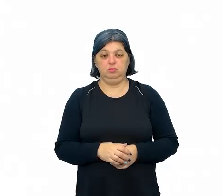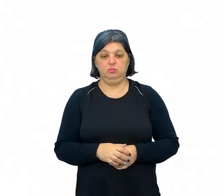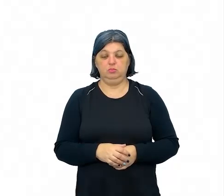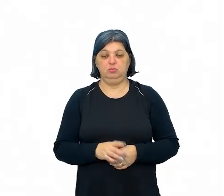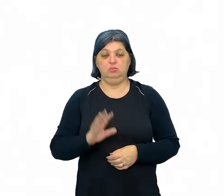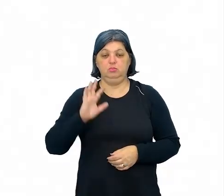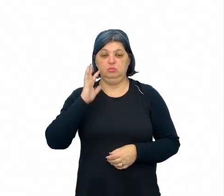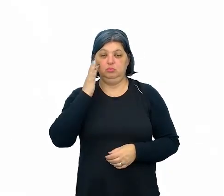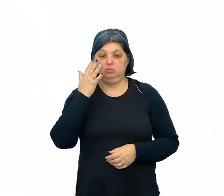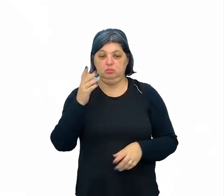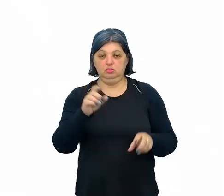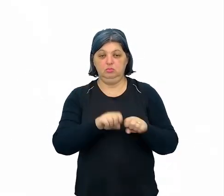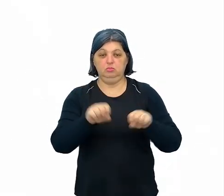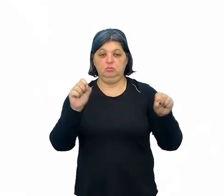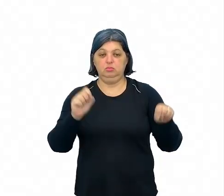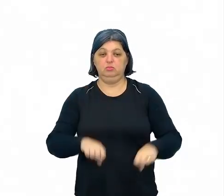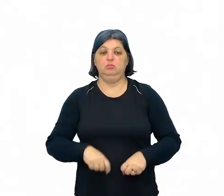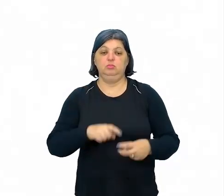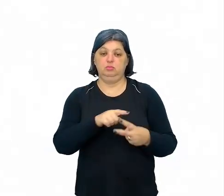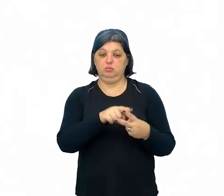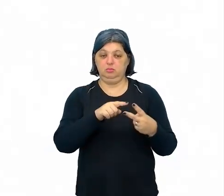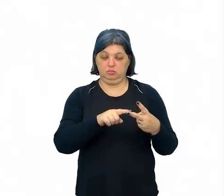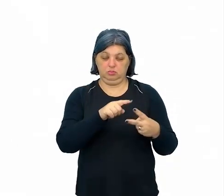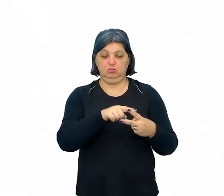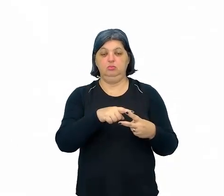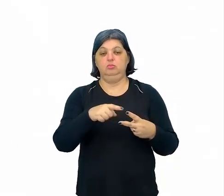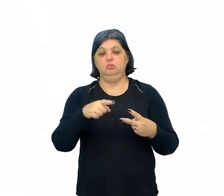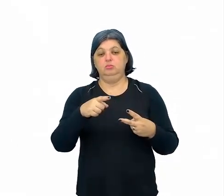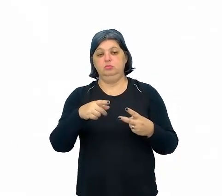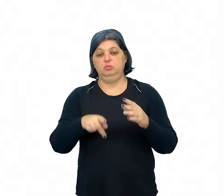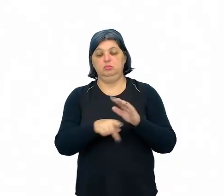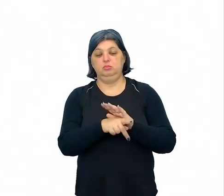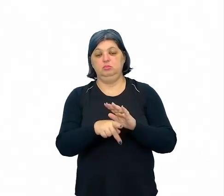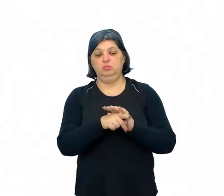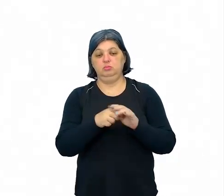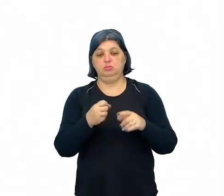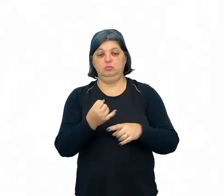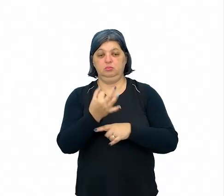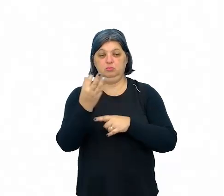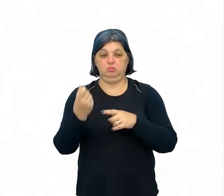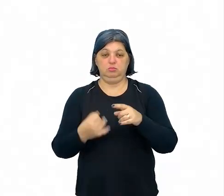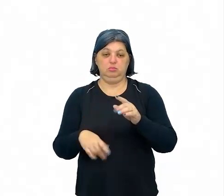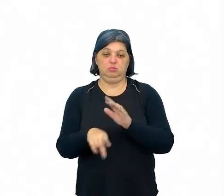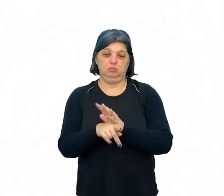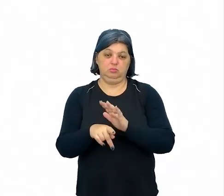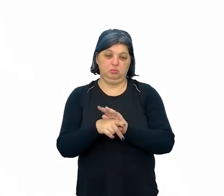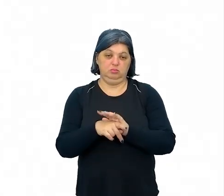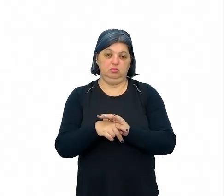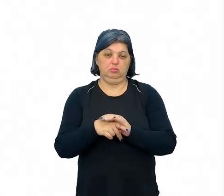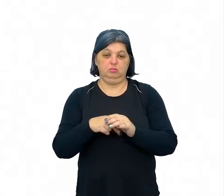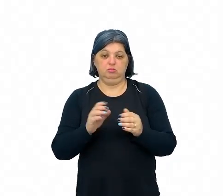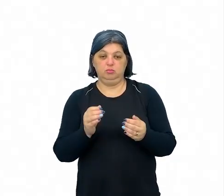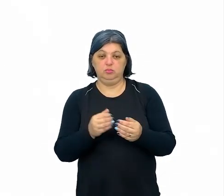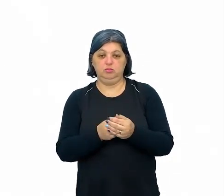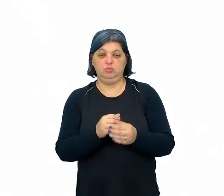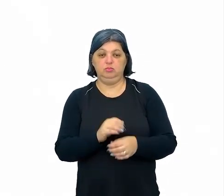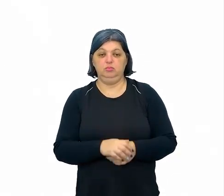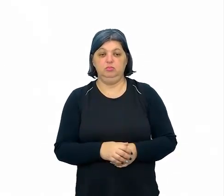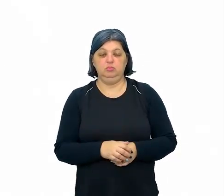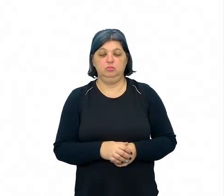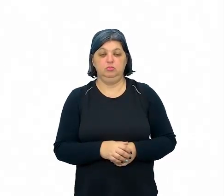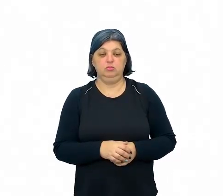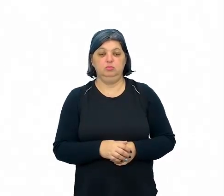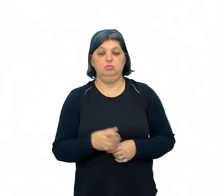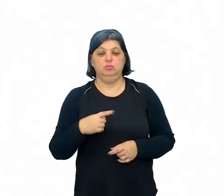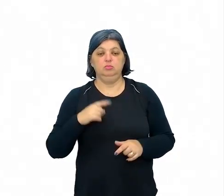de um sistema de duas equações e duas incógnitas, nós precisamos trabalhar. Nós precisamos também